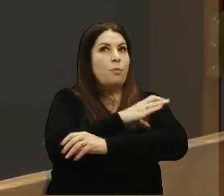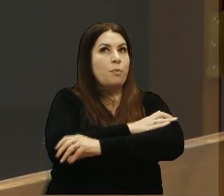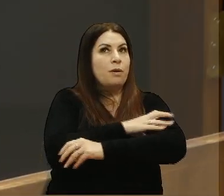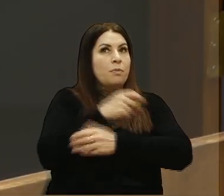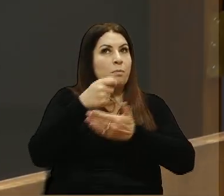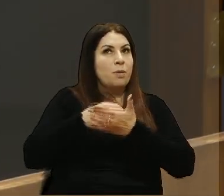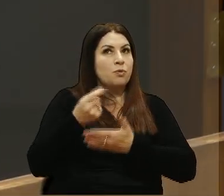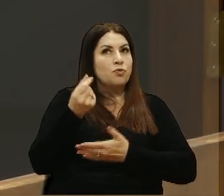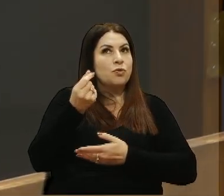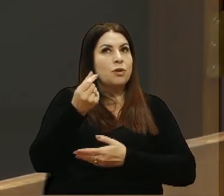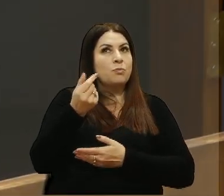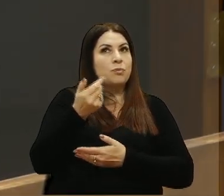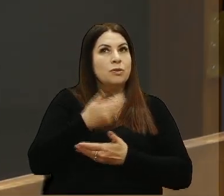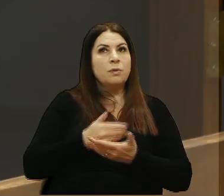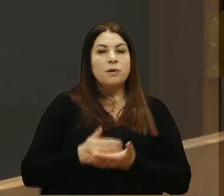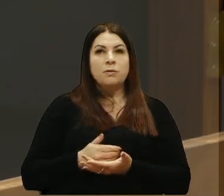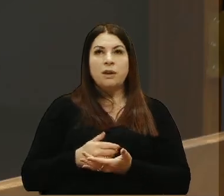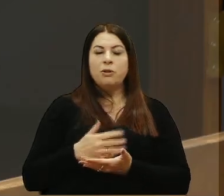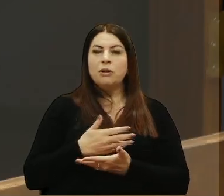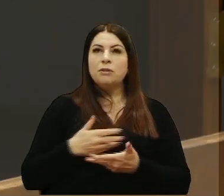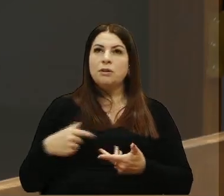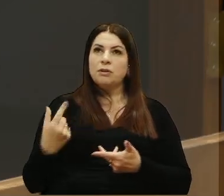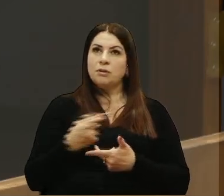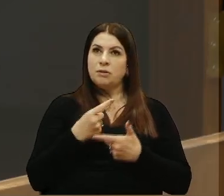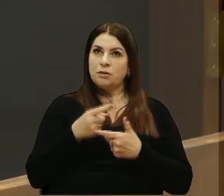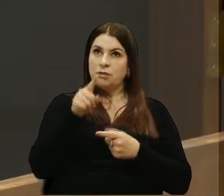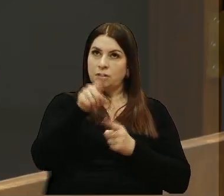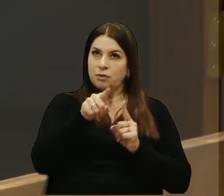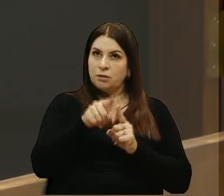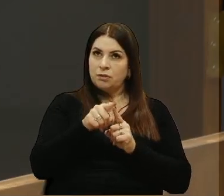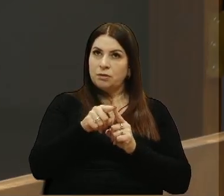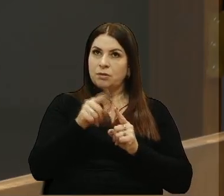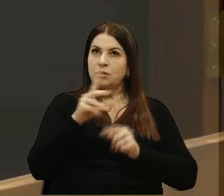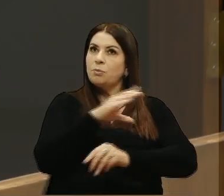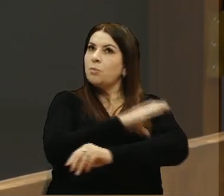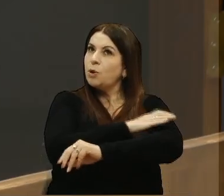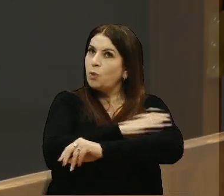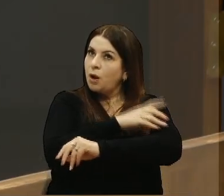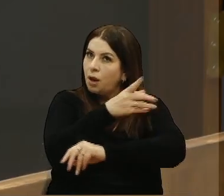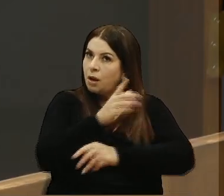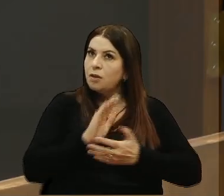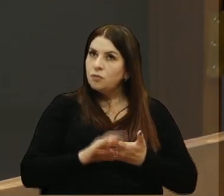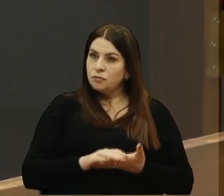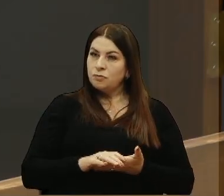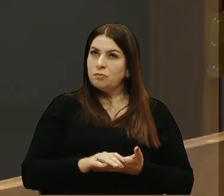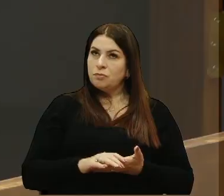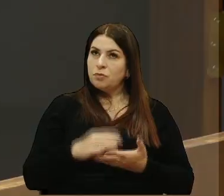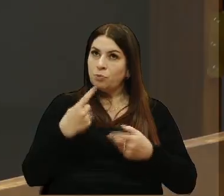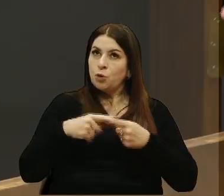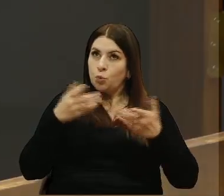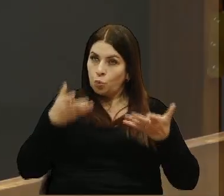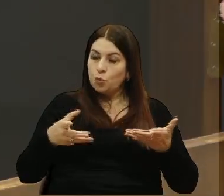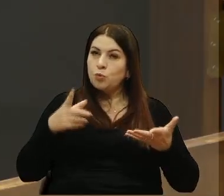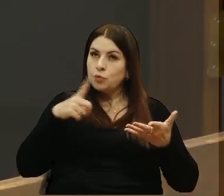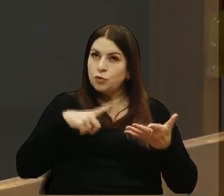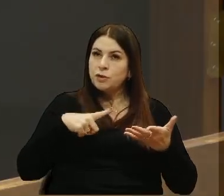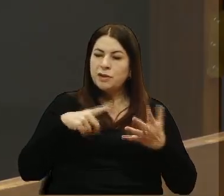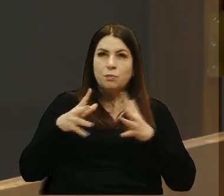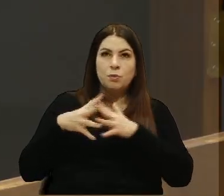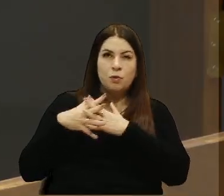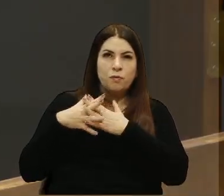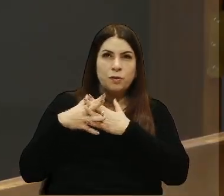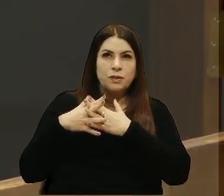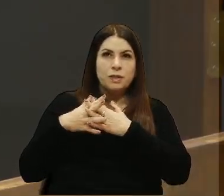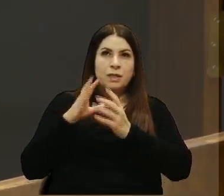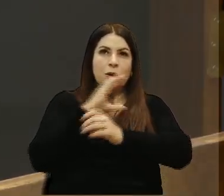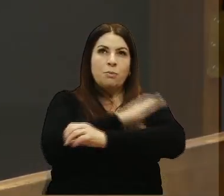público. As pessoas têm que saber que aquela lá é a caminhonete, vereador Ramon. Porque hoje eu já tive que ouvir uma confusão que aquela